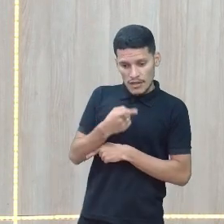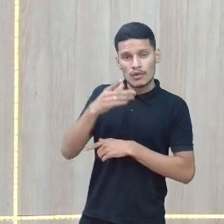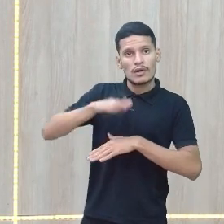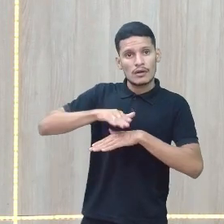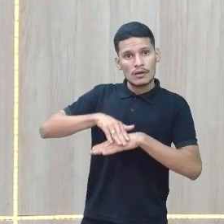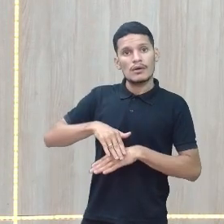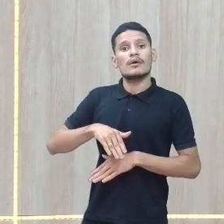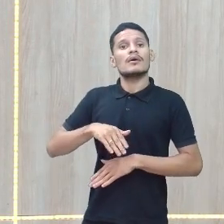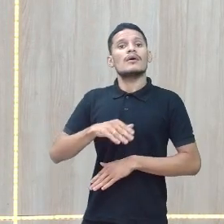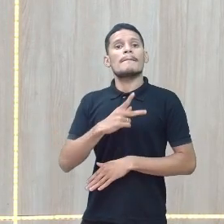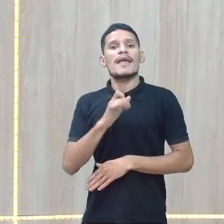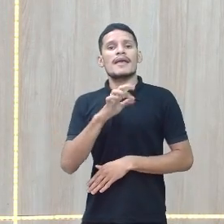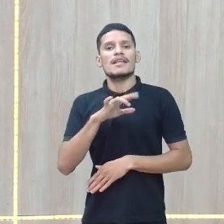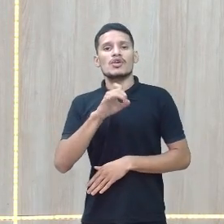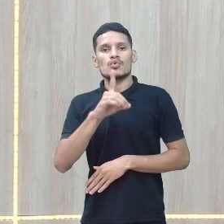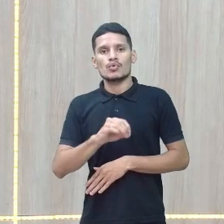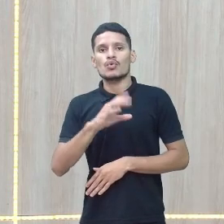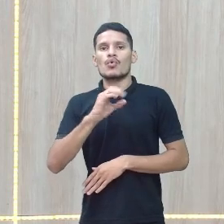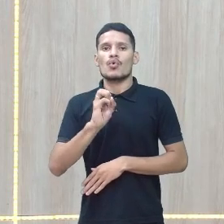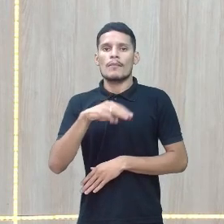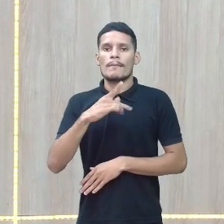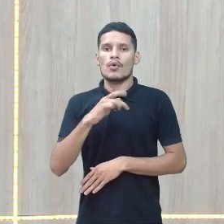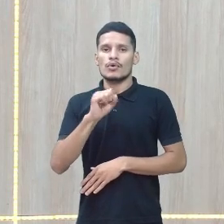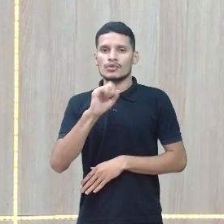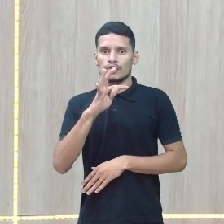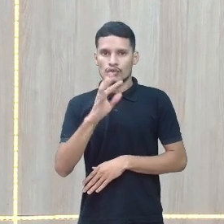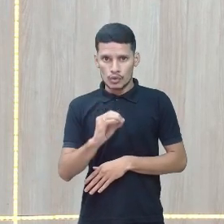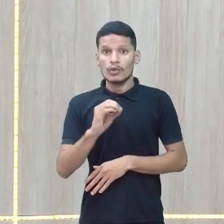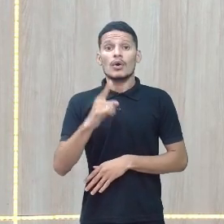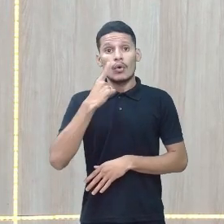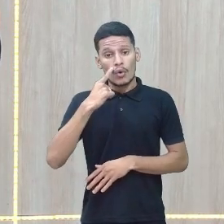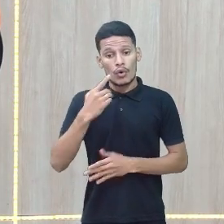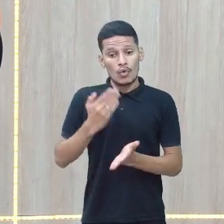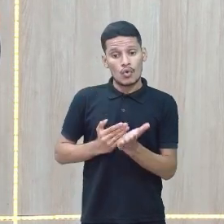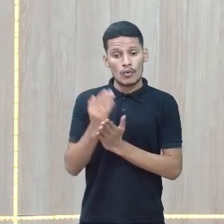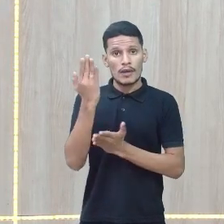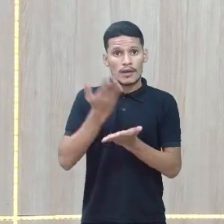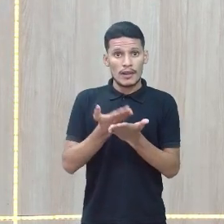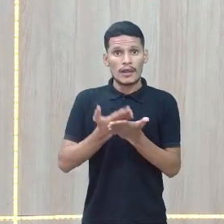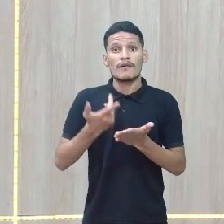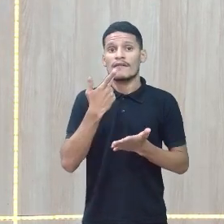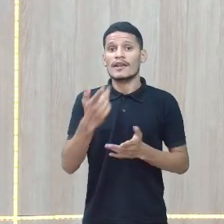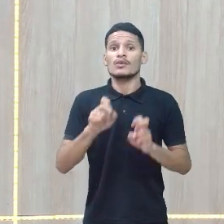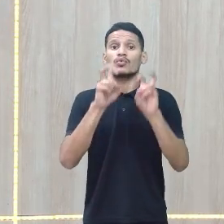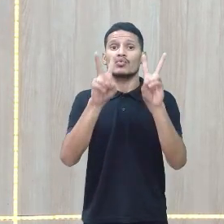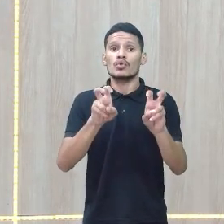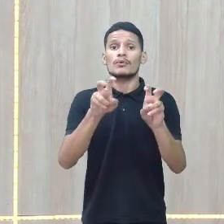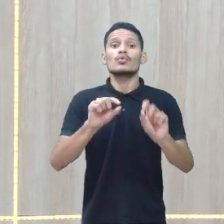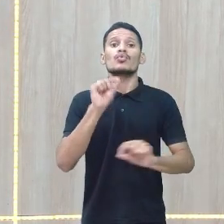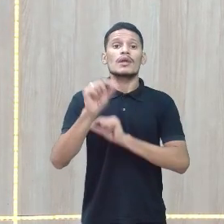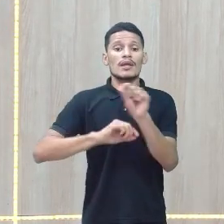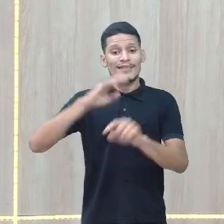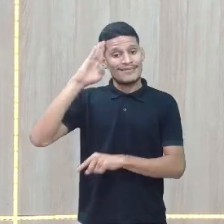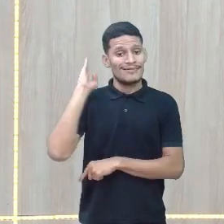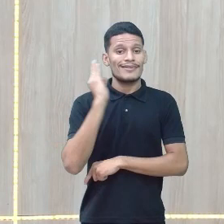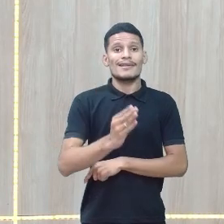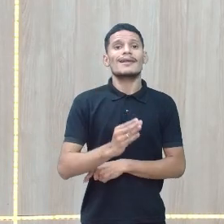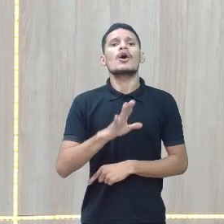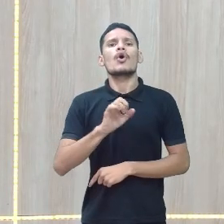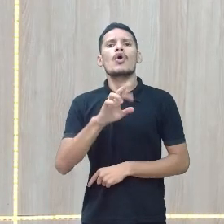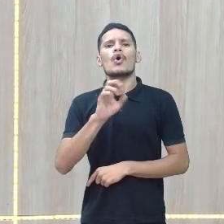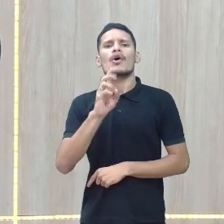períodos compostos. Então, vimos lá no início que na ordem direta, e qual é essa ordem